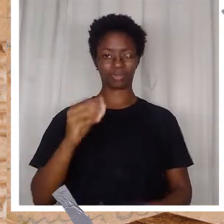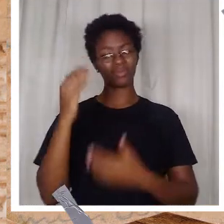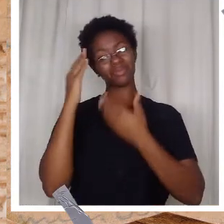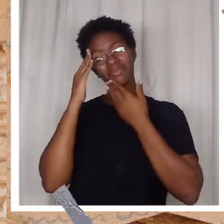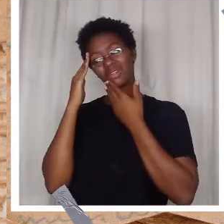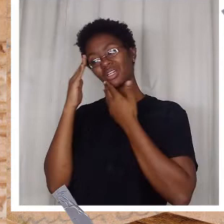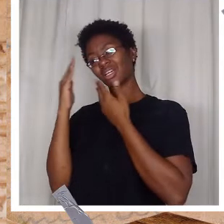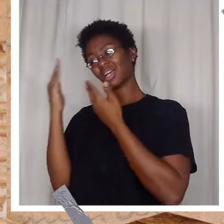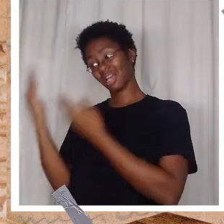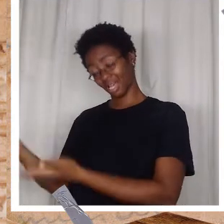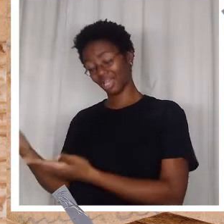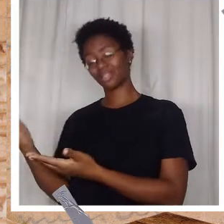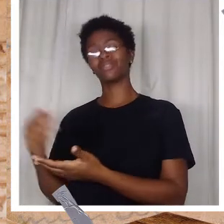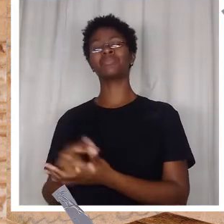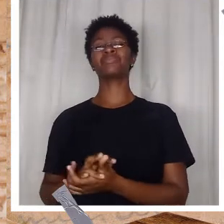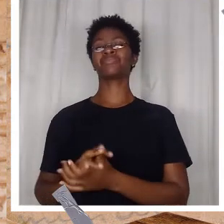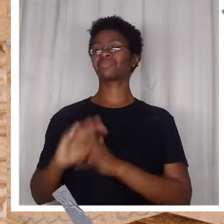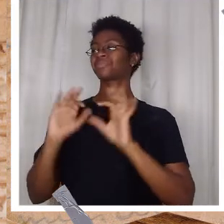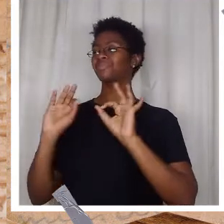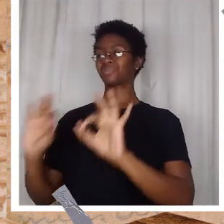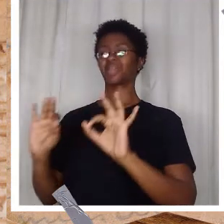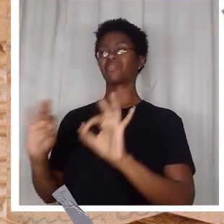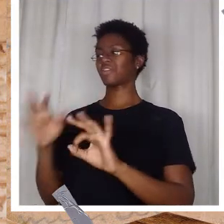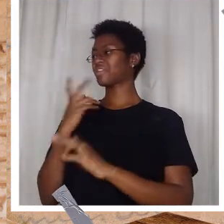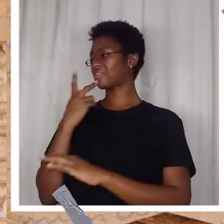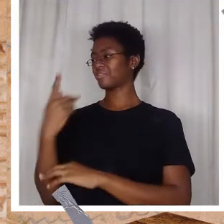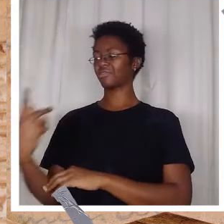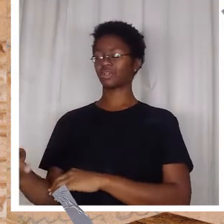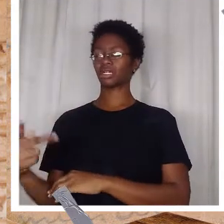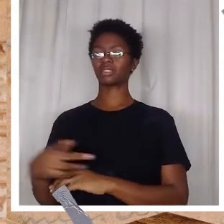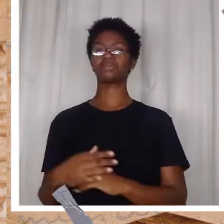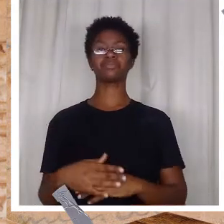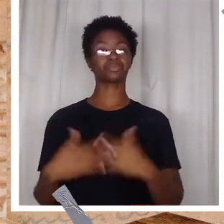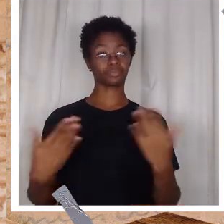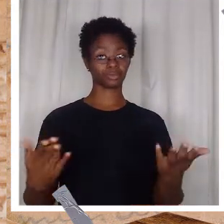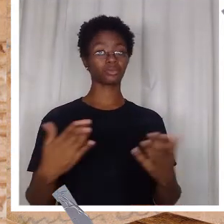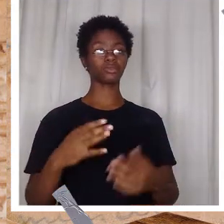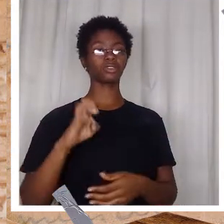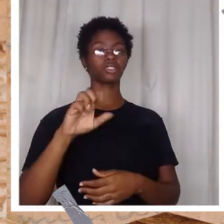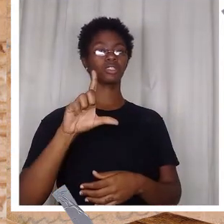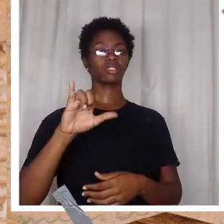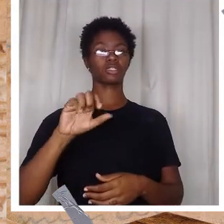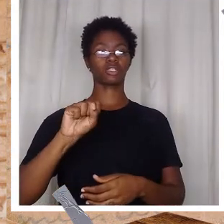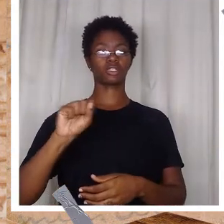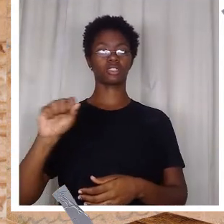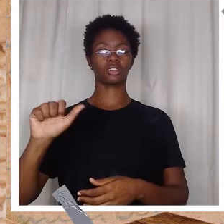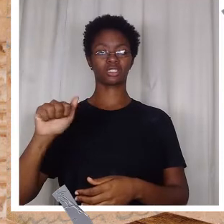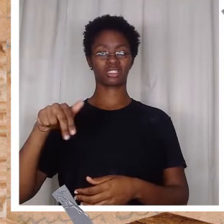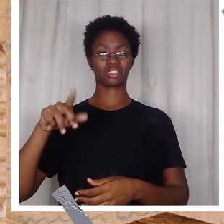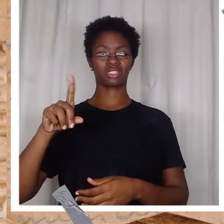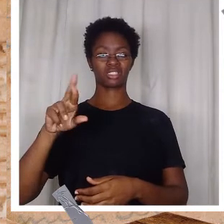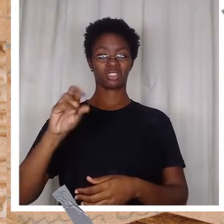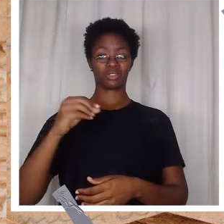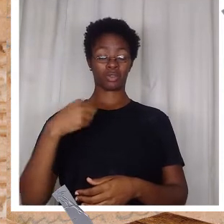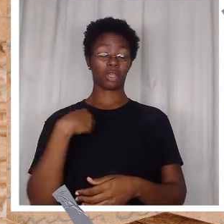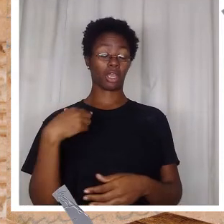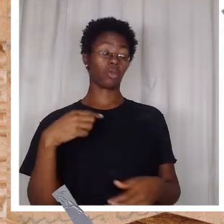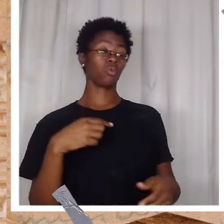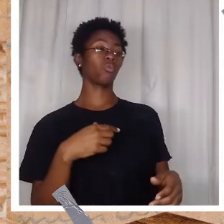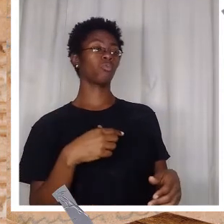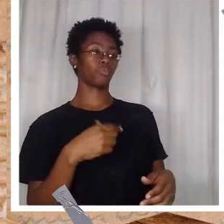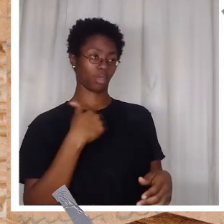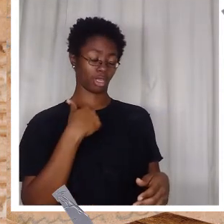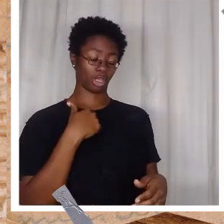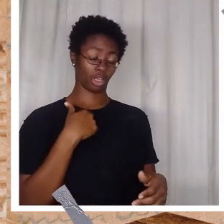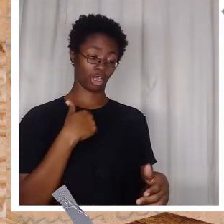perfeito e retocável na sua fala. Elisandro, eu fui uma geração que tive contato com a Carolina